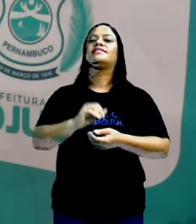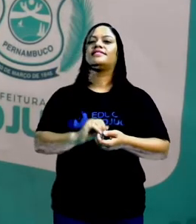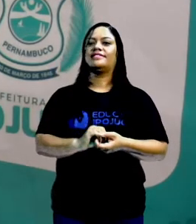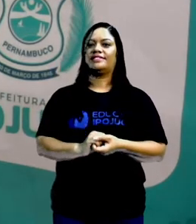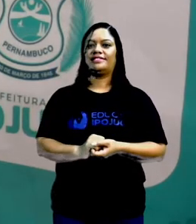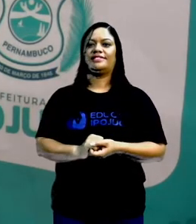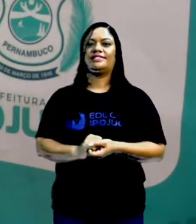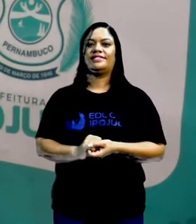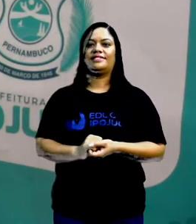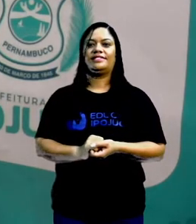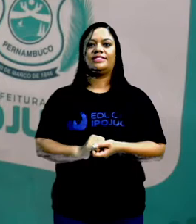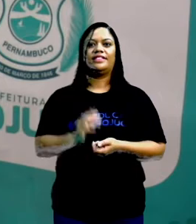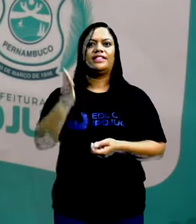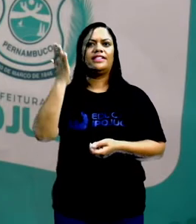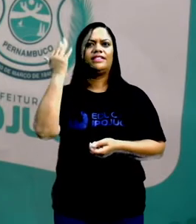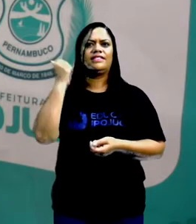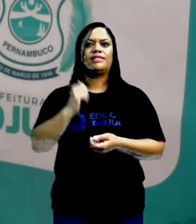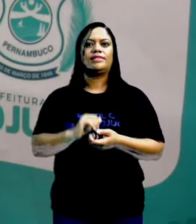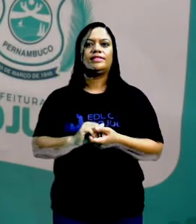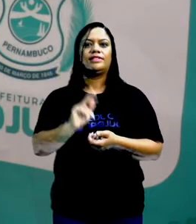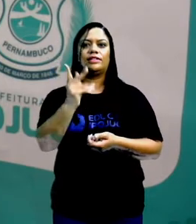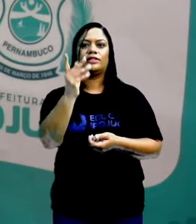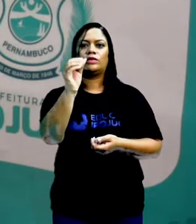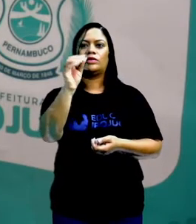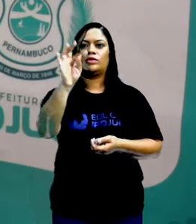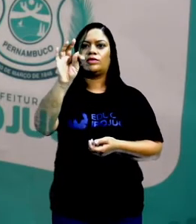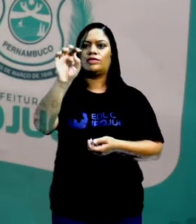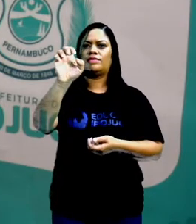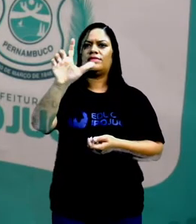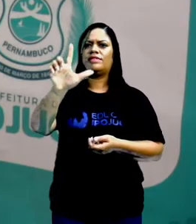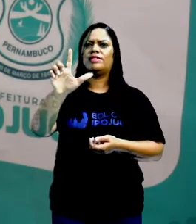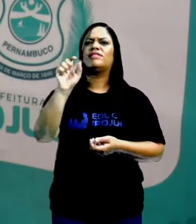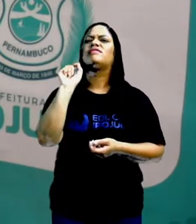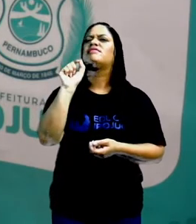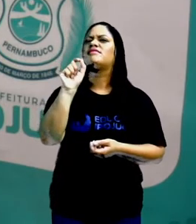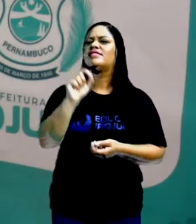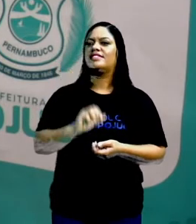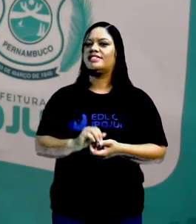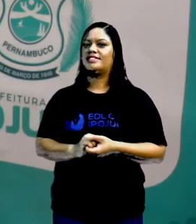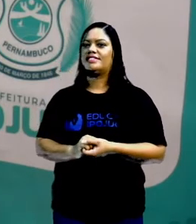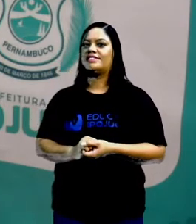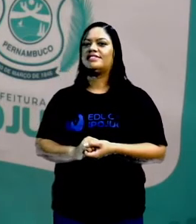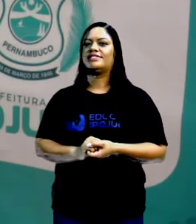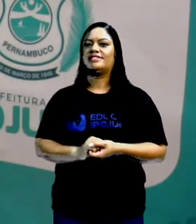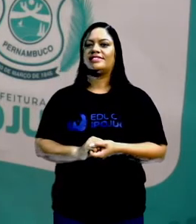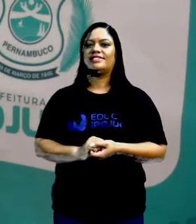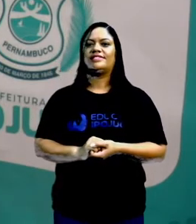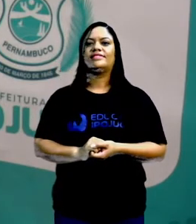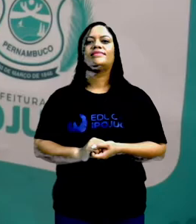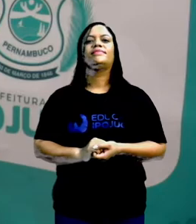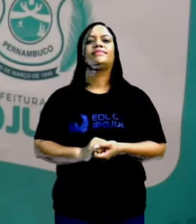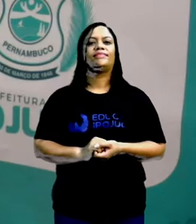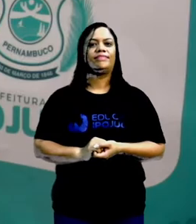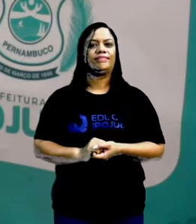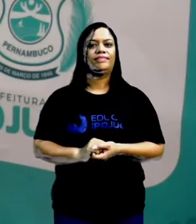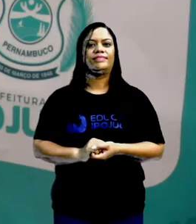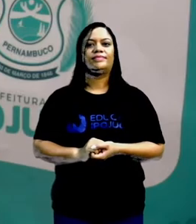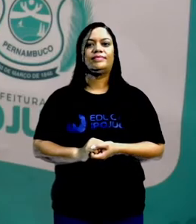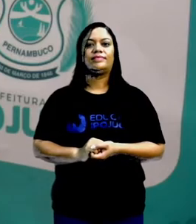Hotel. Sabe hotel? Você sabe o que é um hotel? Isso,